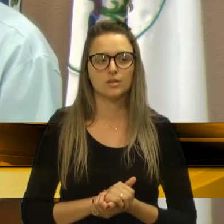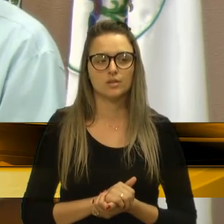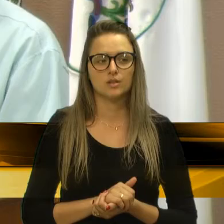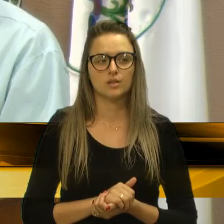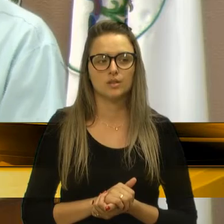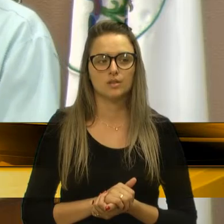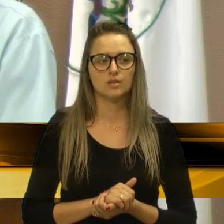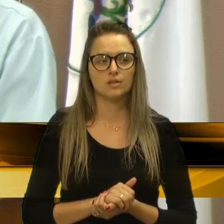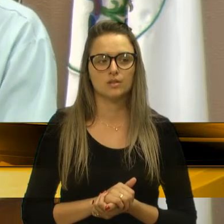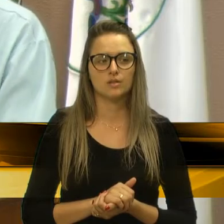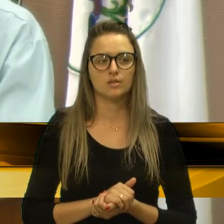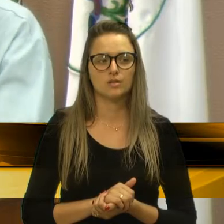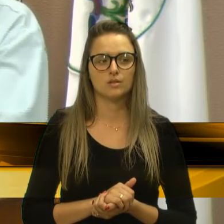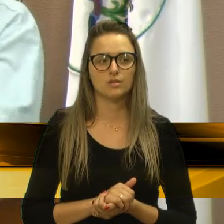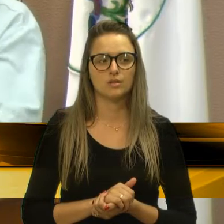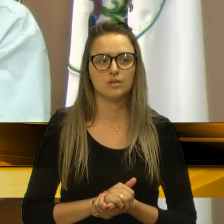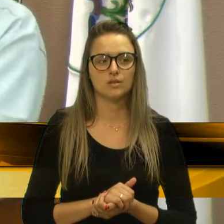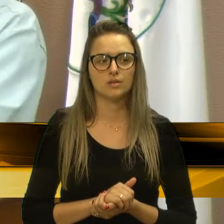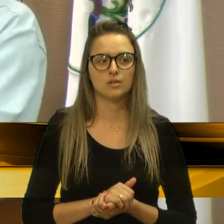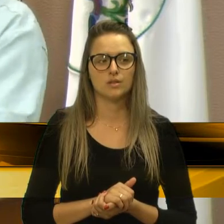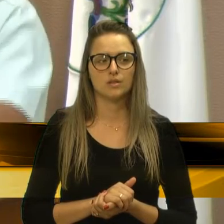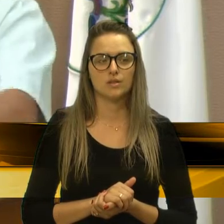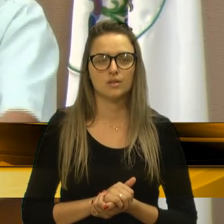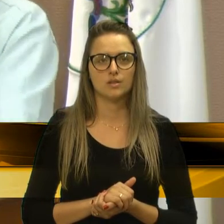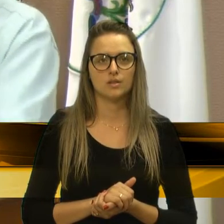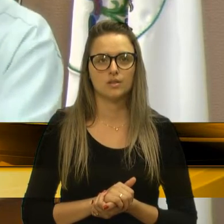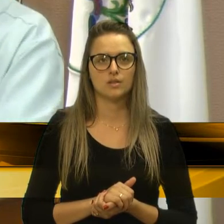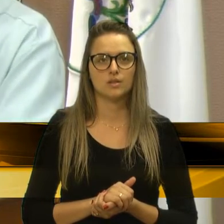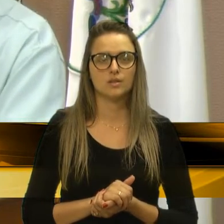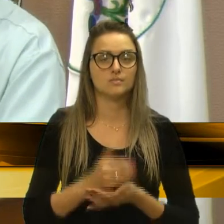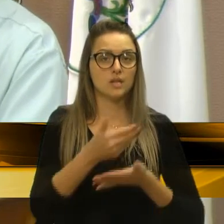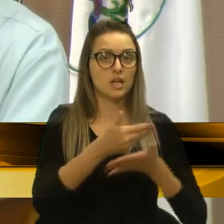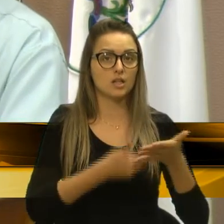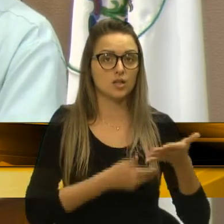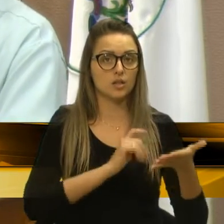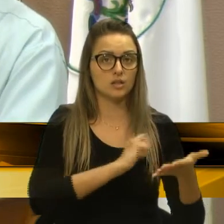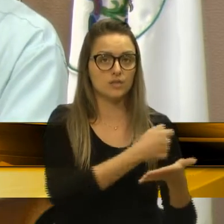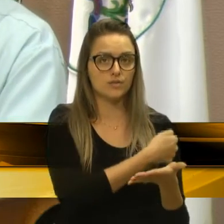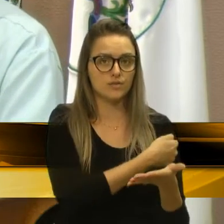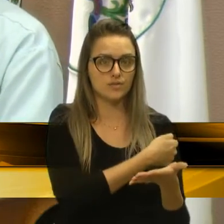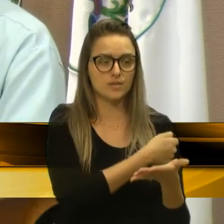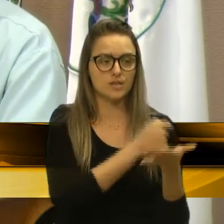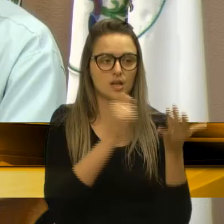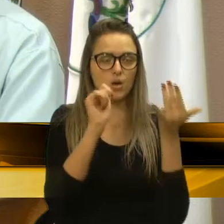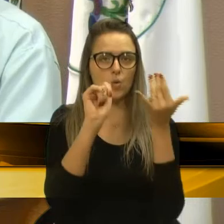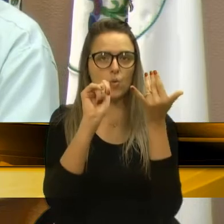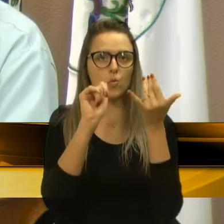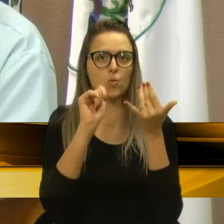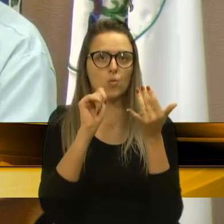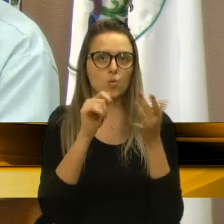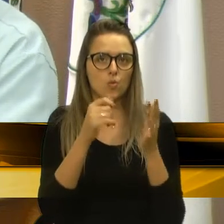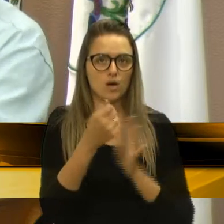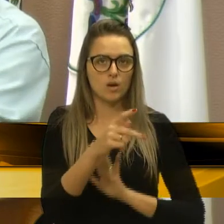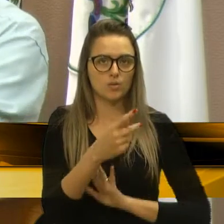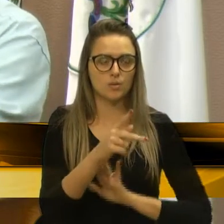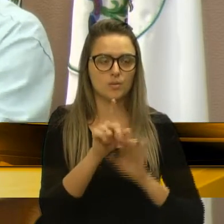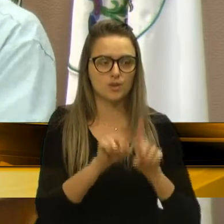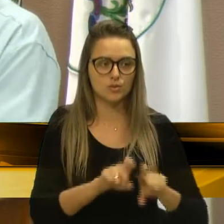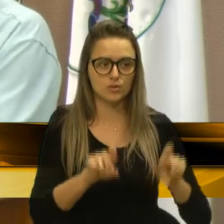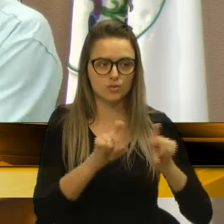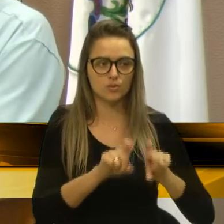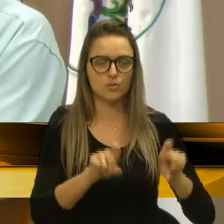fazer vai sem ar a da nota eletrônica senha a telefonia é uma vergonha muitas vezes